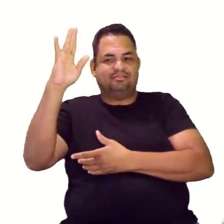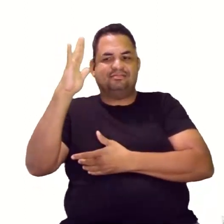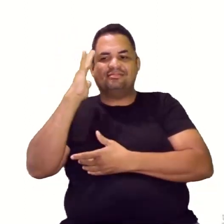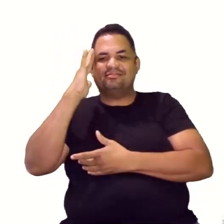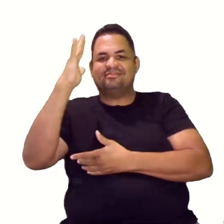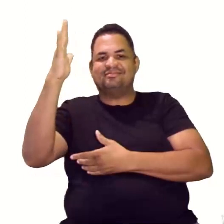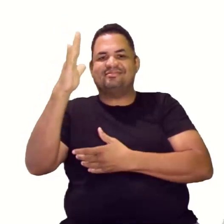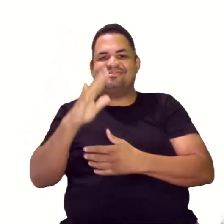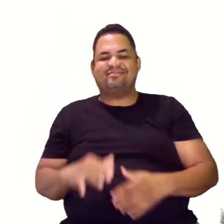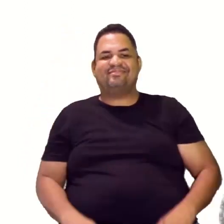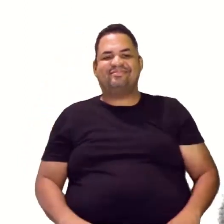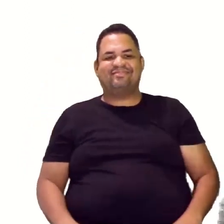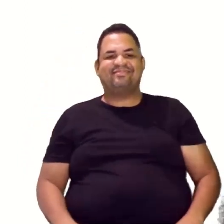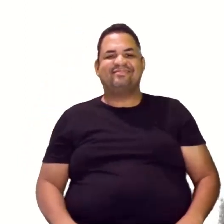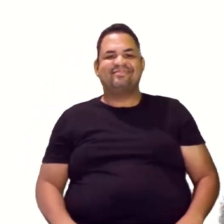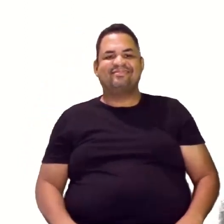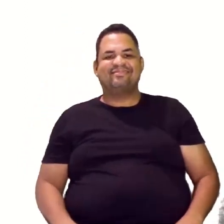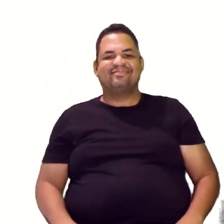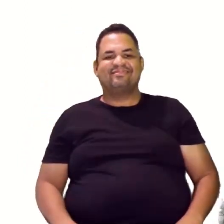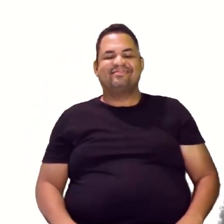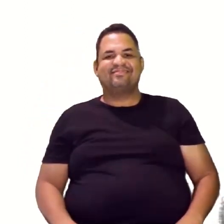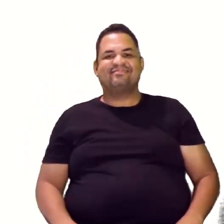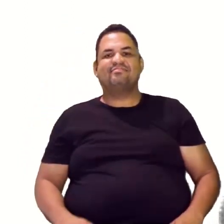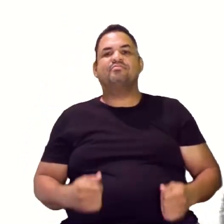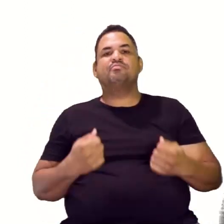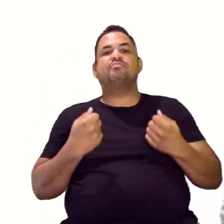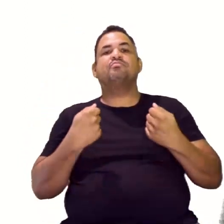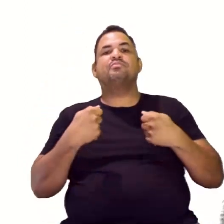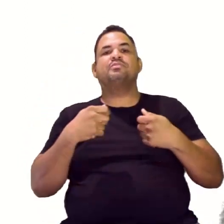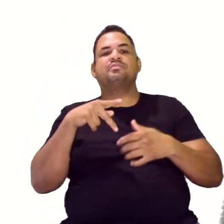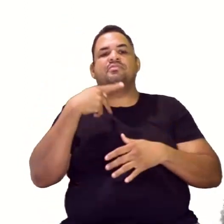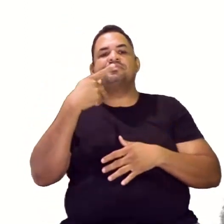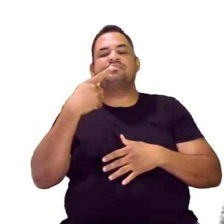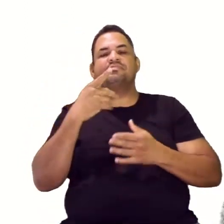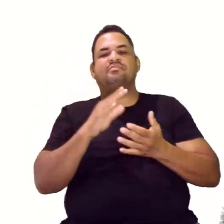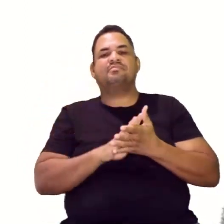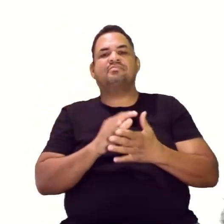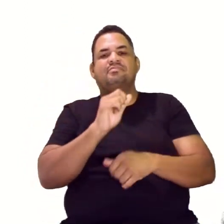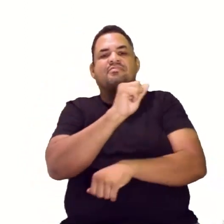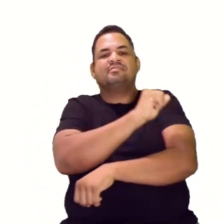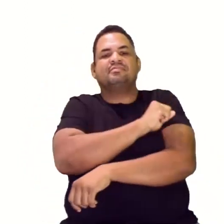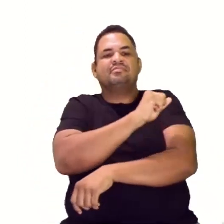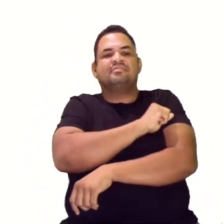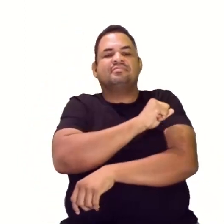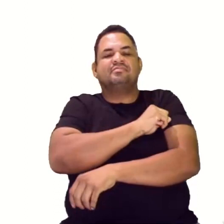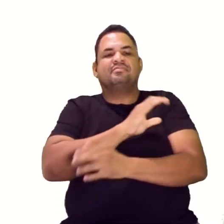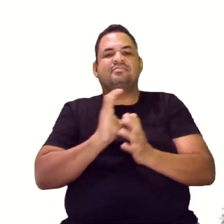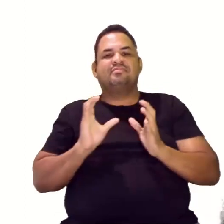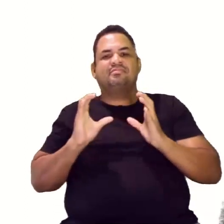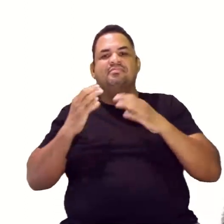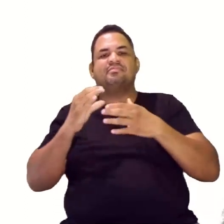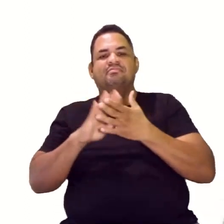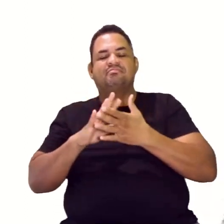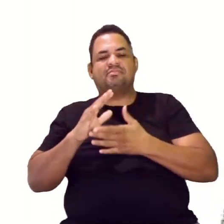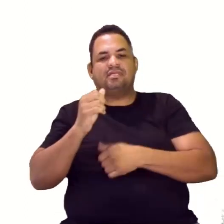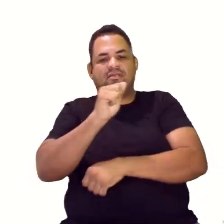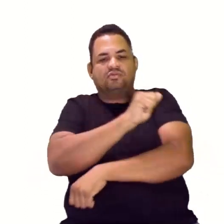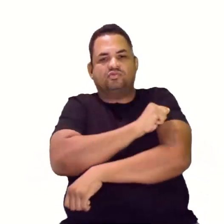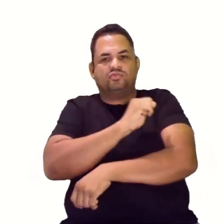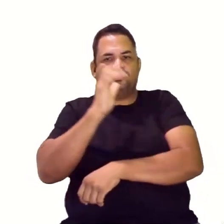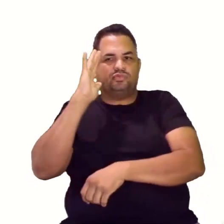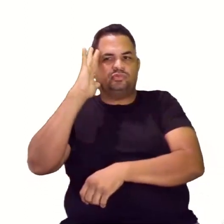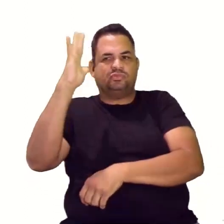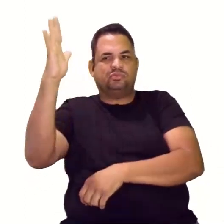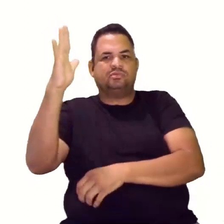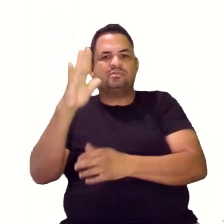Pode-se afirmar Pega, que... Pega, distraído. O que, que nós podemos afirmar ali? Temos os alunos e temos um grupo de distraídos.